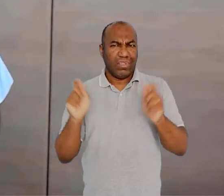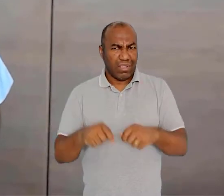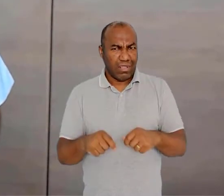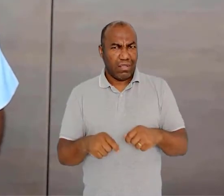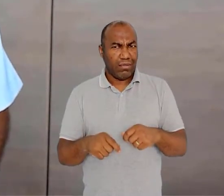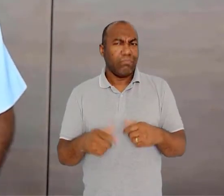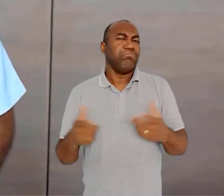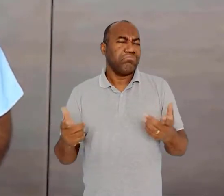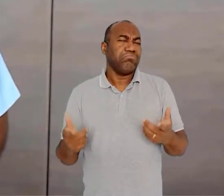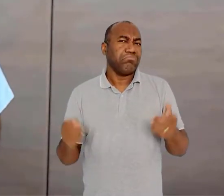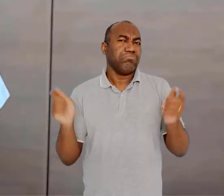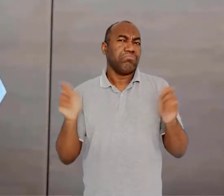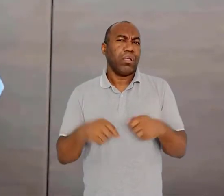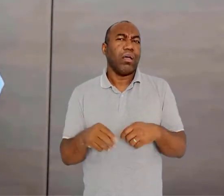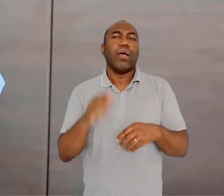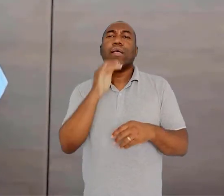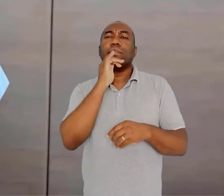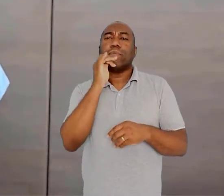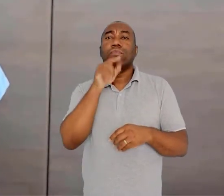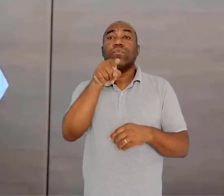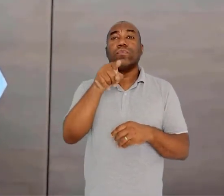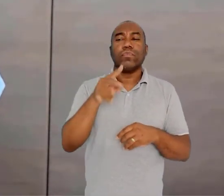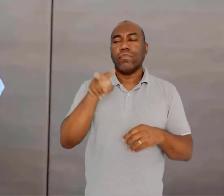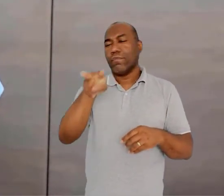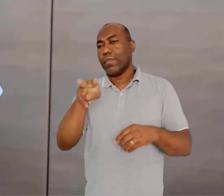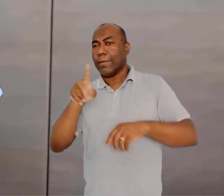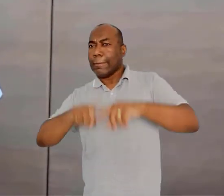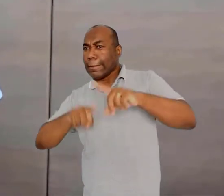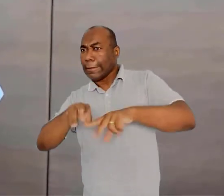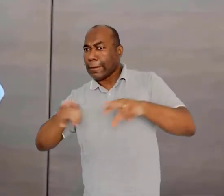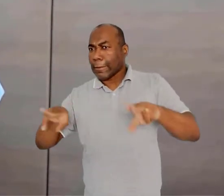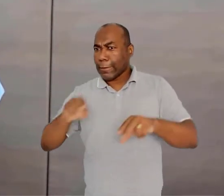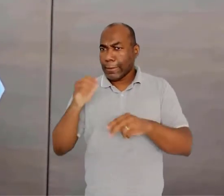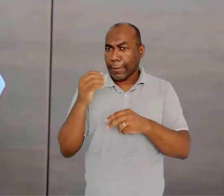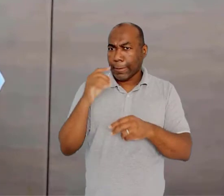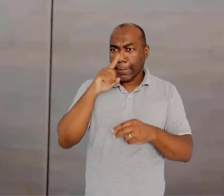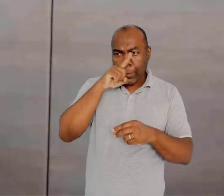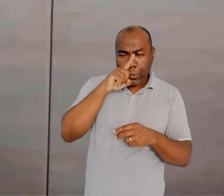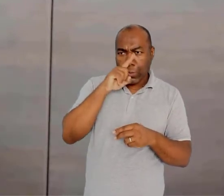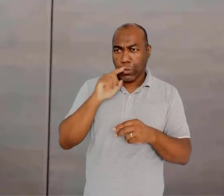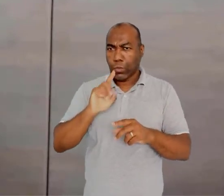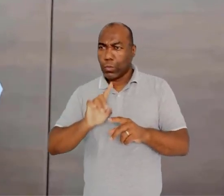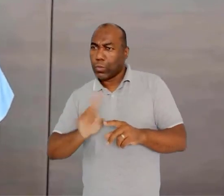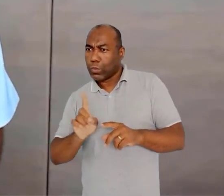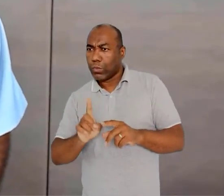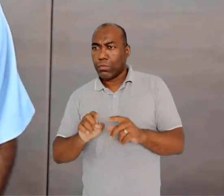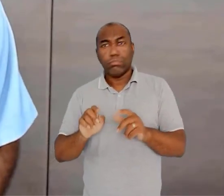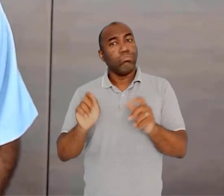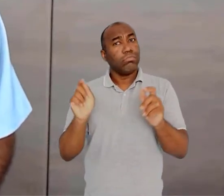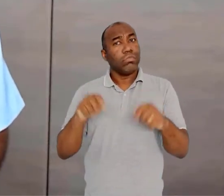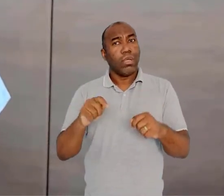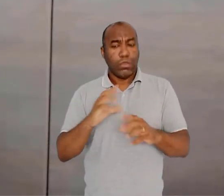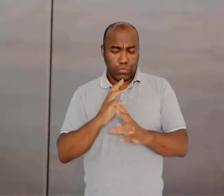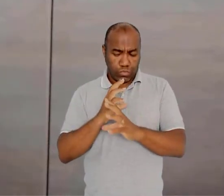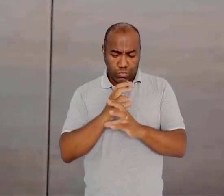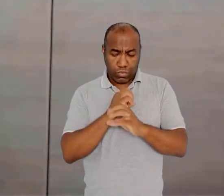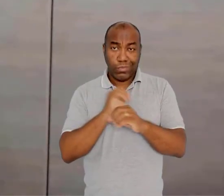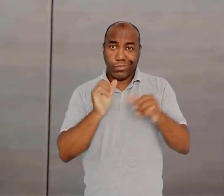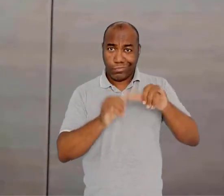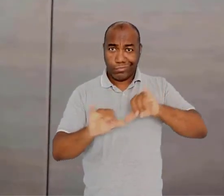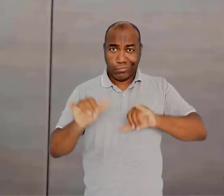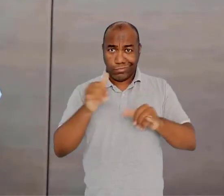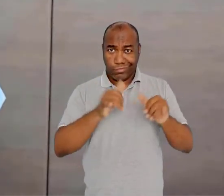reação química? Eu consigo prever, pelo menos teoricamente, se essa reação química ela absorve ou libera calor, e ainda